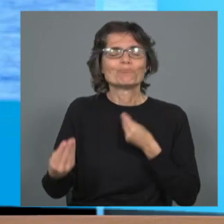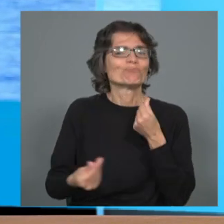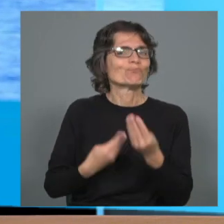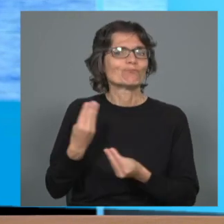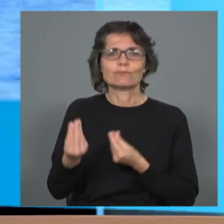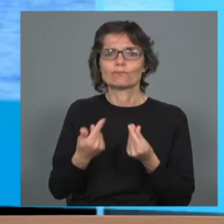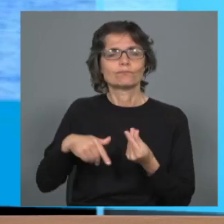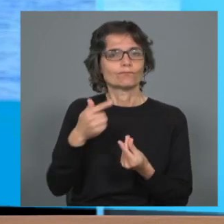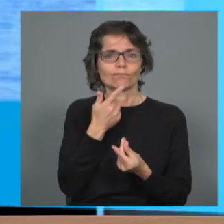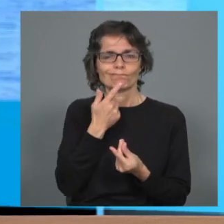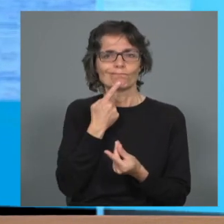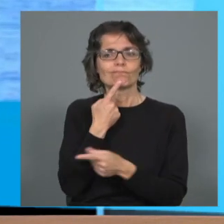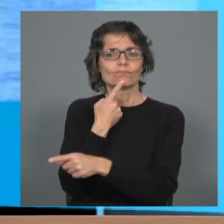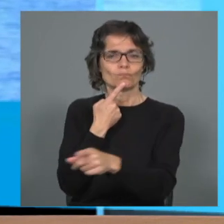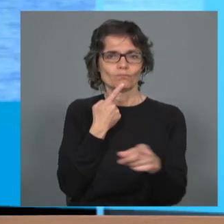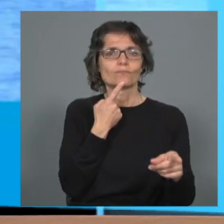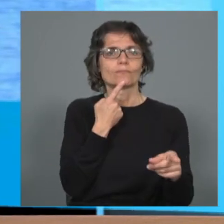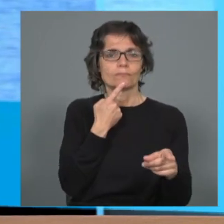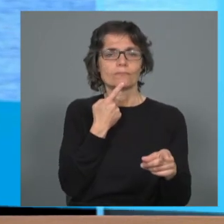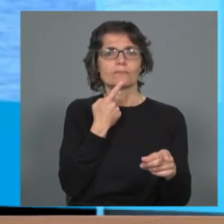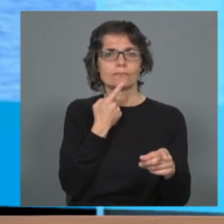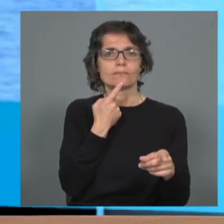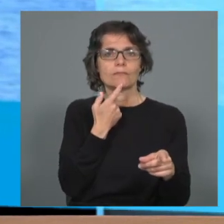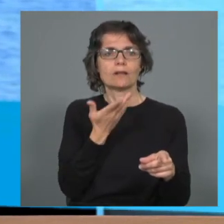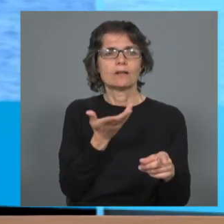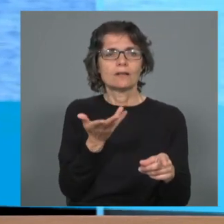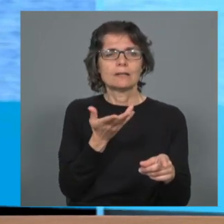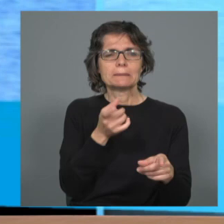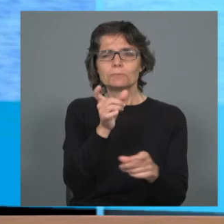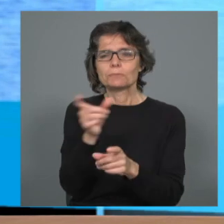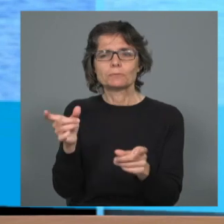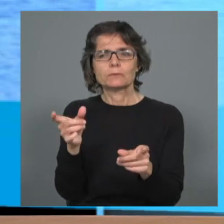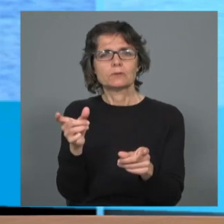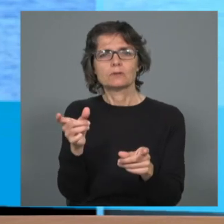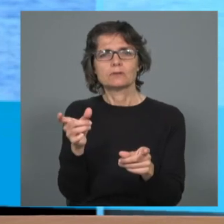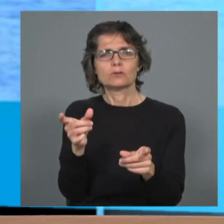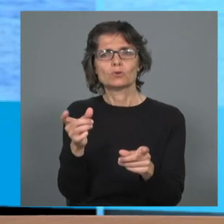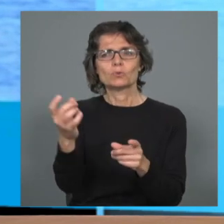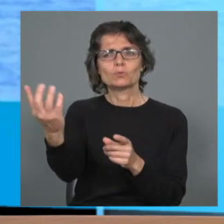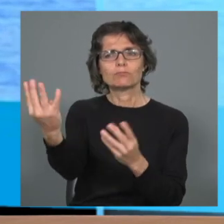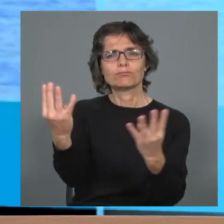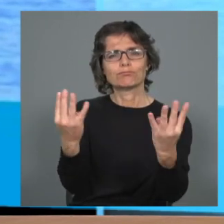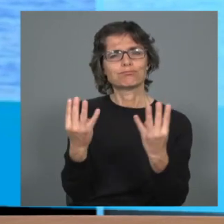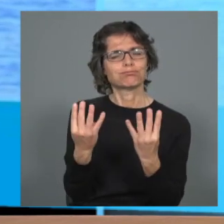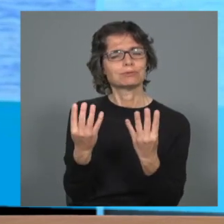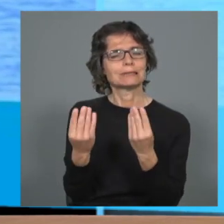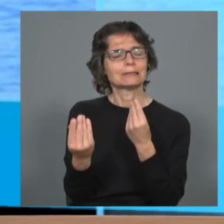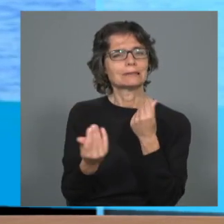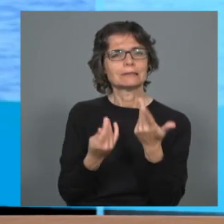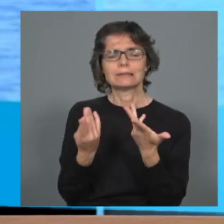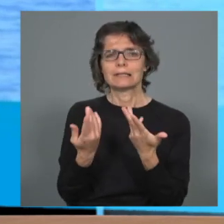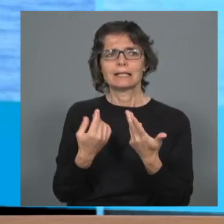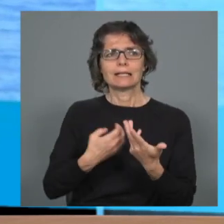verdade, nós temos pessoas que vieram e que não estão inseridas em coisa